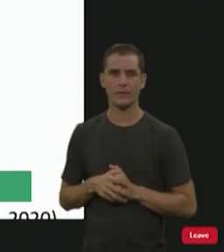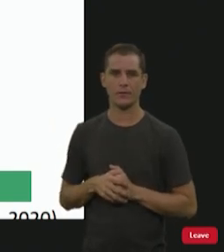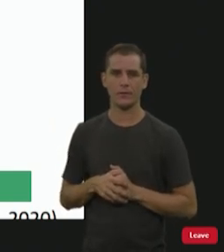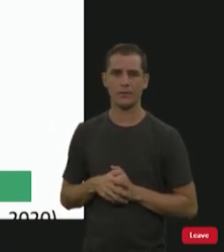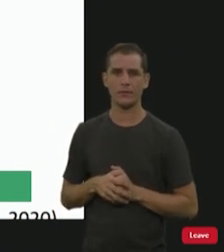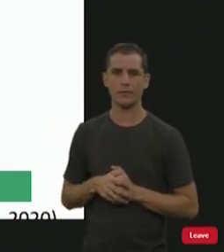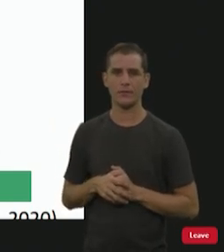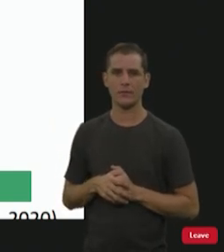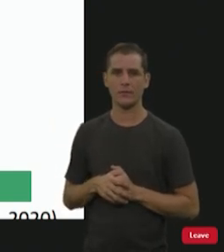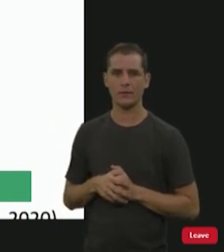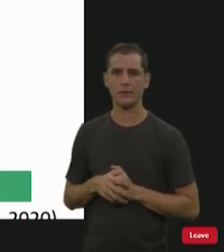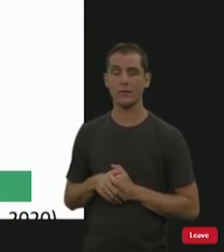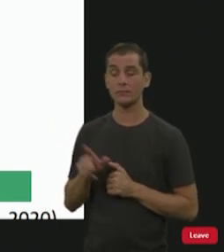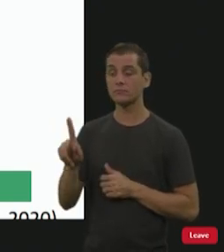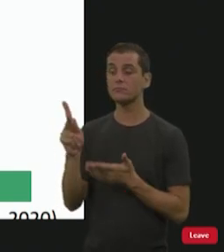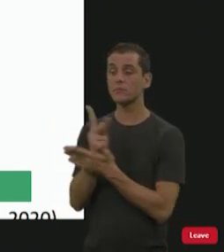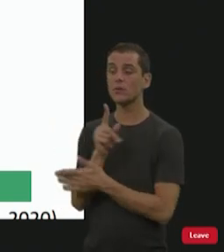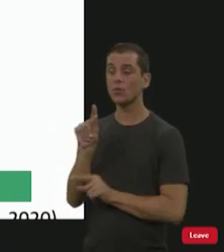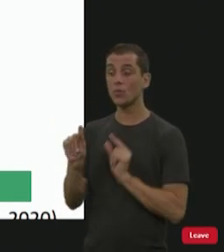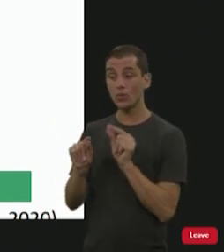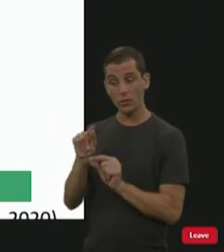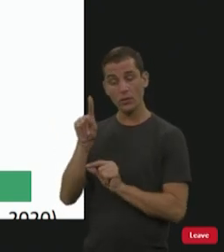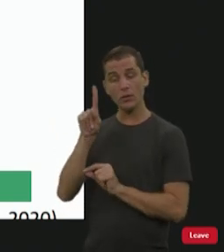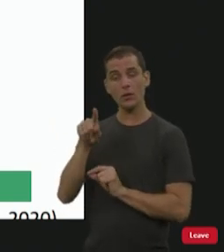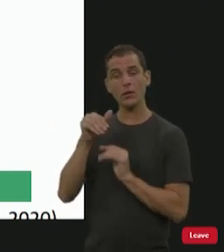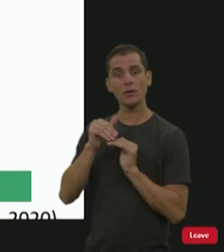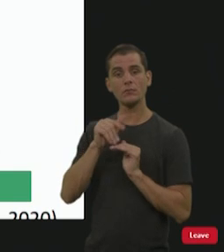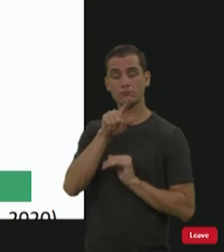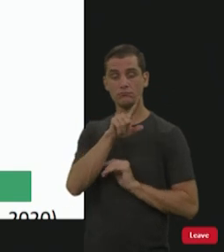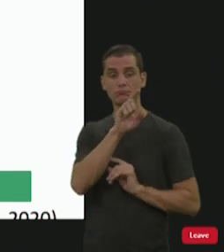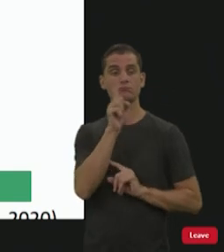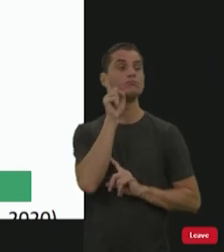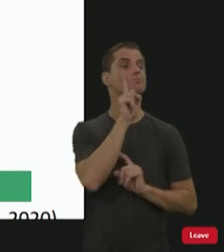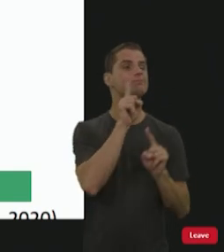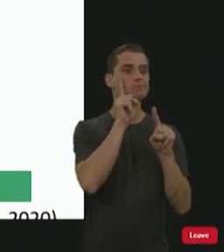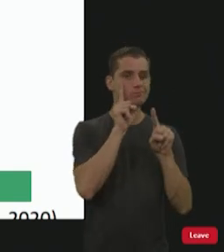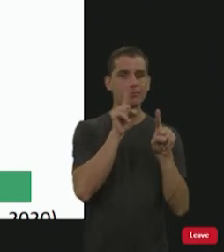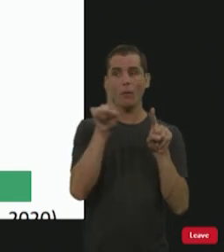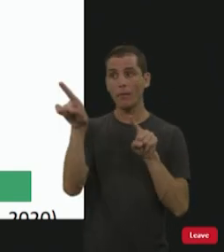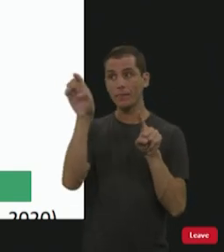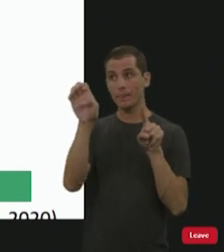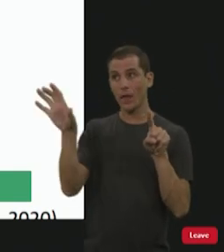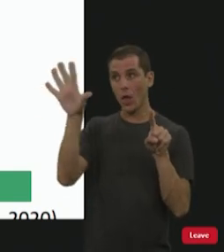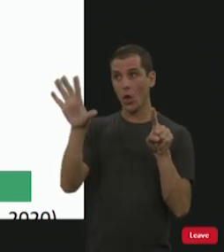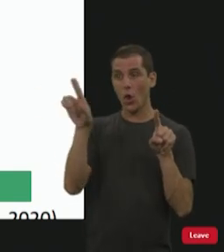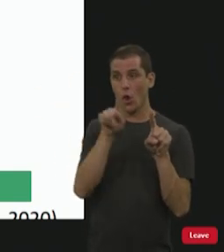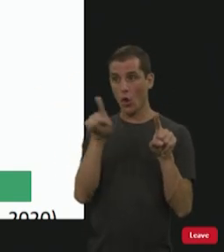XX, ocorreram avanços no diagnóstico, nos Estados Unidos e Europa, principalmente. No Brasil, ainda há dificuldades